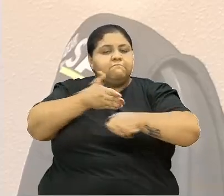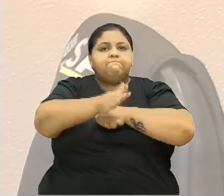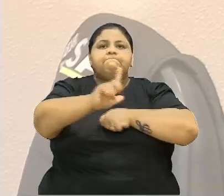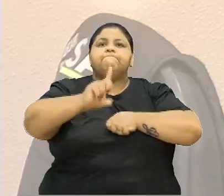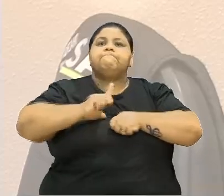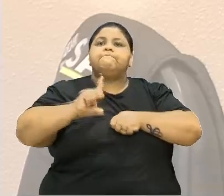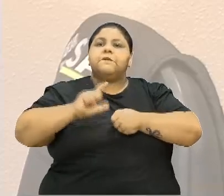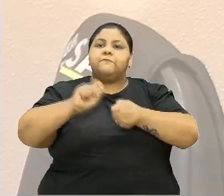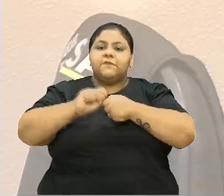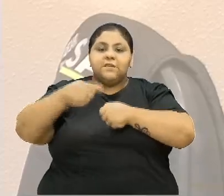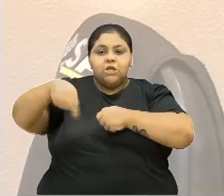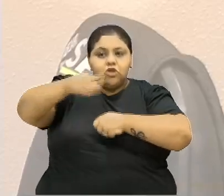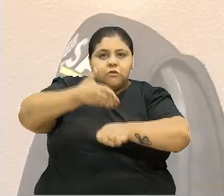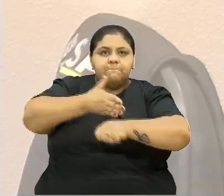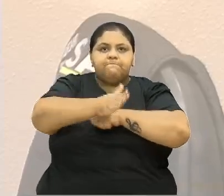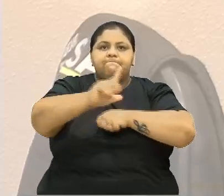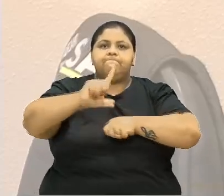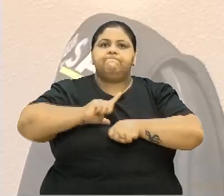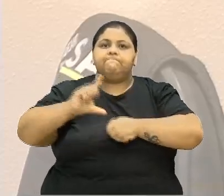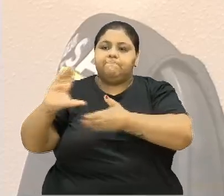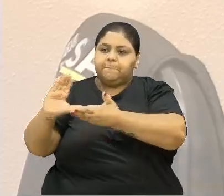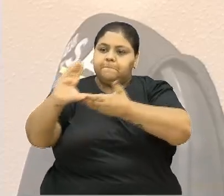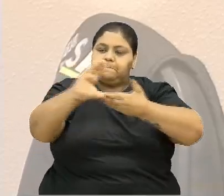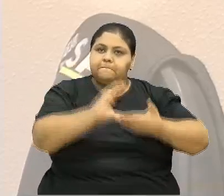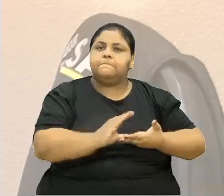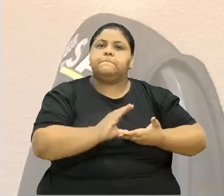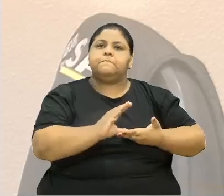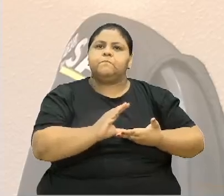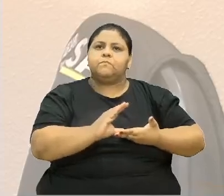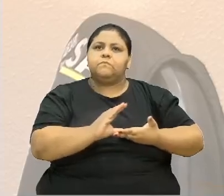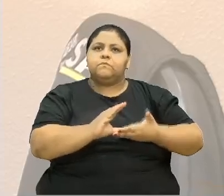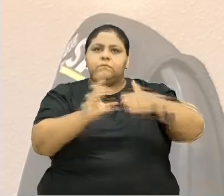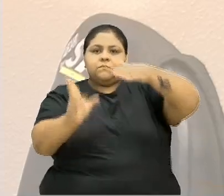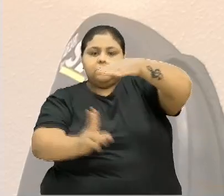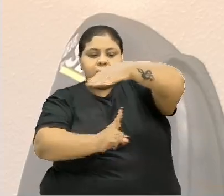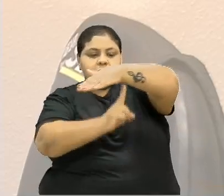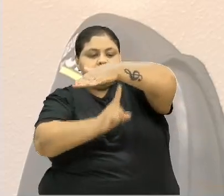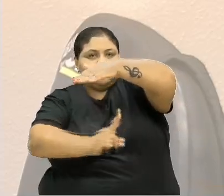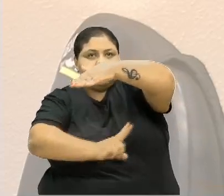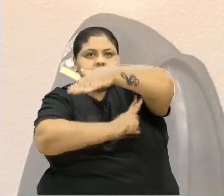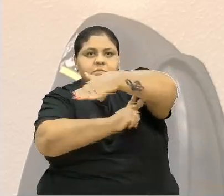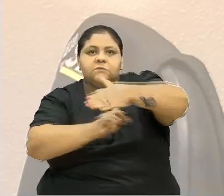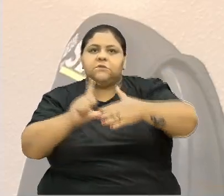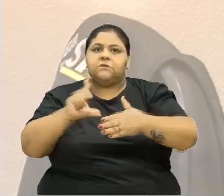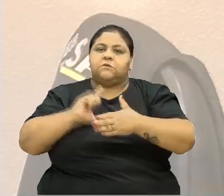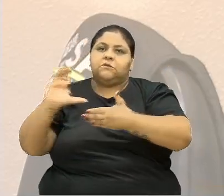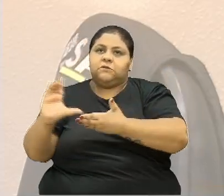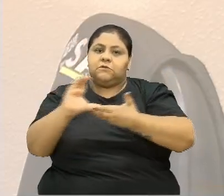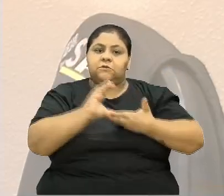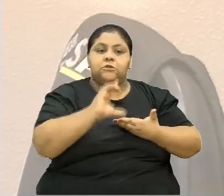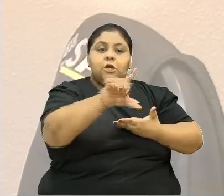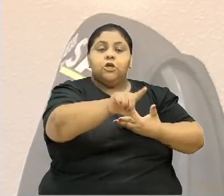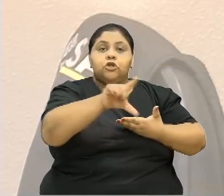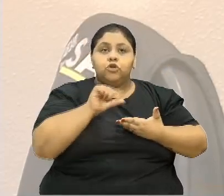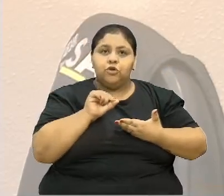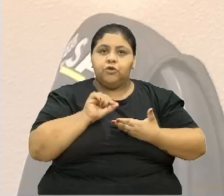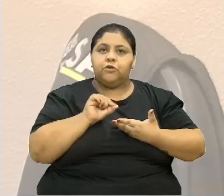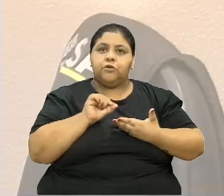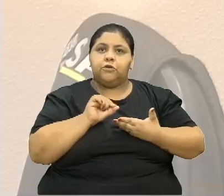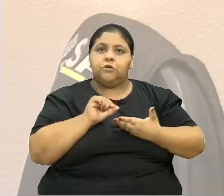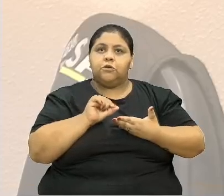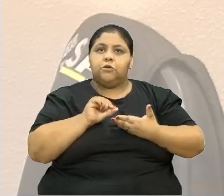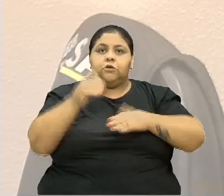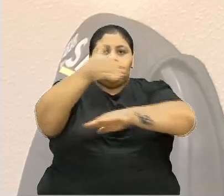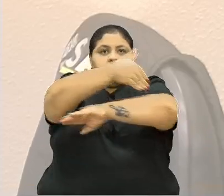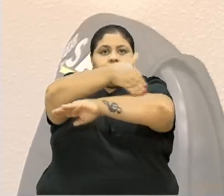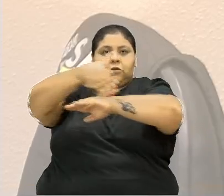que fazer a nossa parte. Tem que ter investimento em viadutos, tem que ter investimento em alternativas de vias